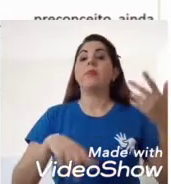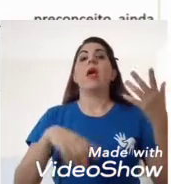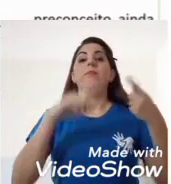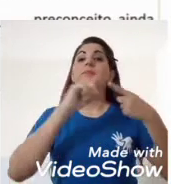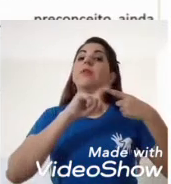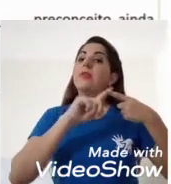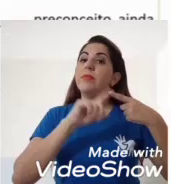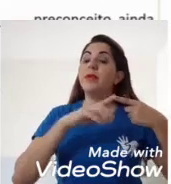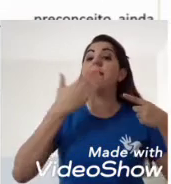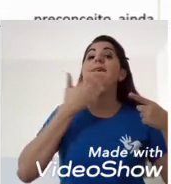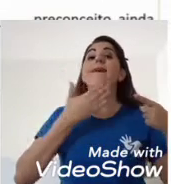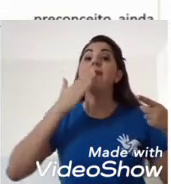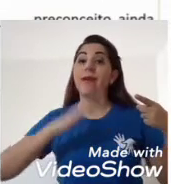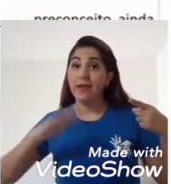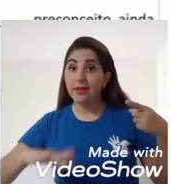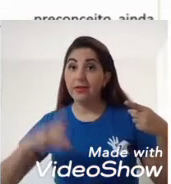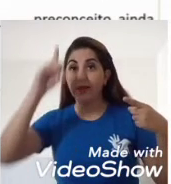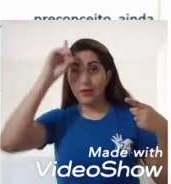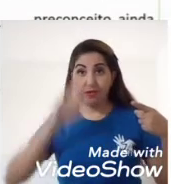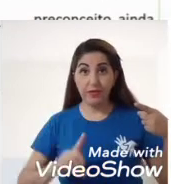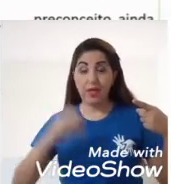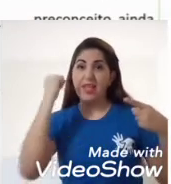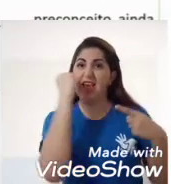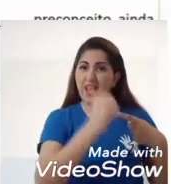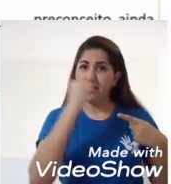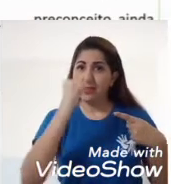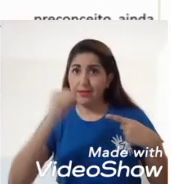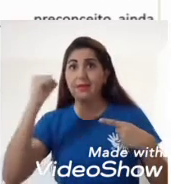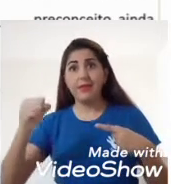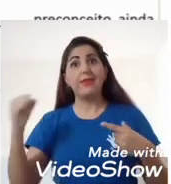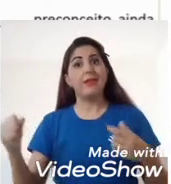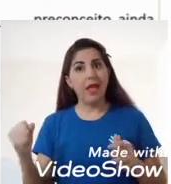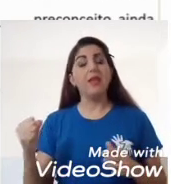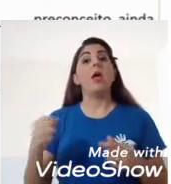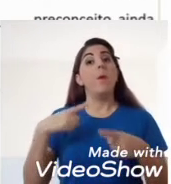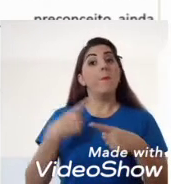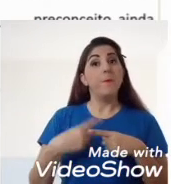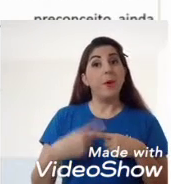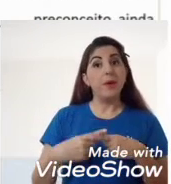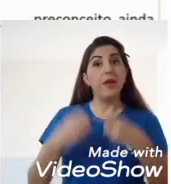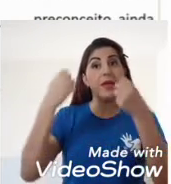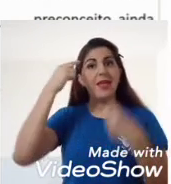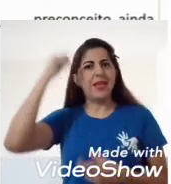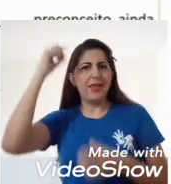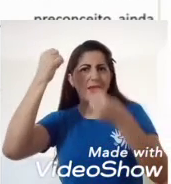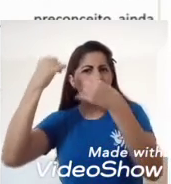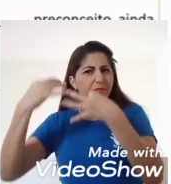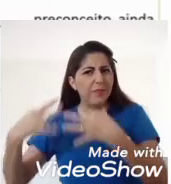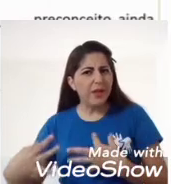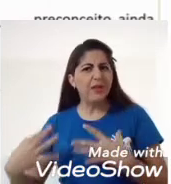Esparta, crianças com deficiência eram assassinadas, pois... Aqui é uma ideia de explicação, gente. Aqui pode ser